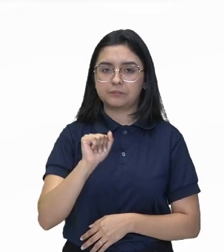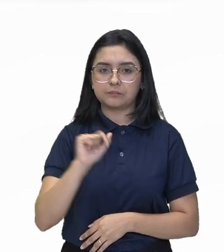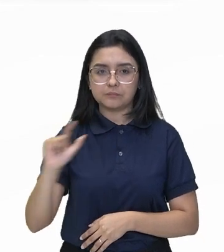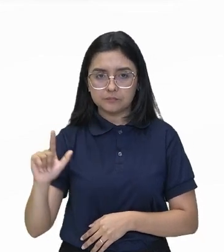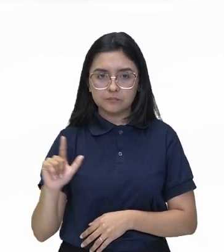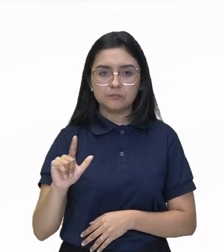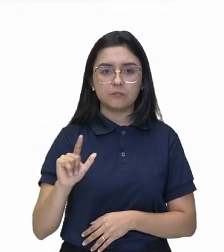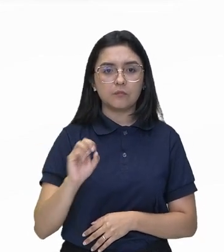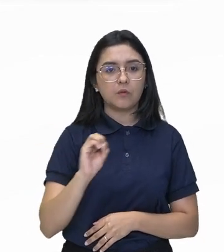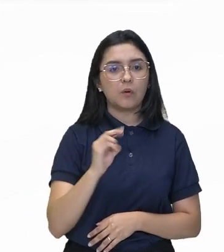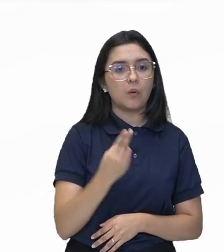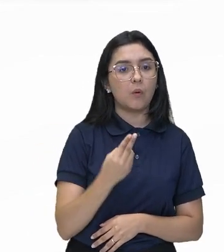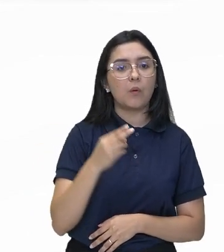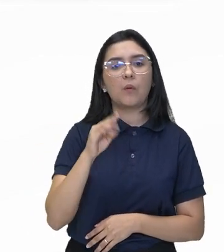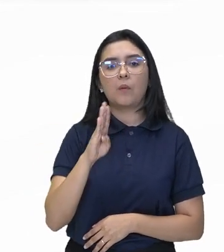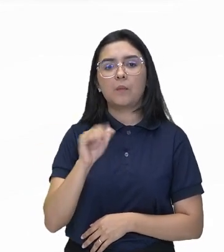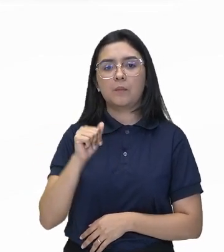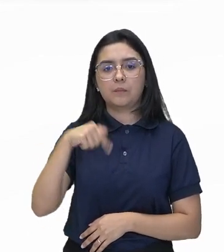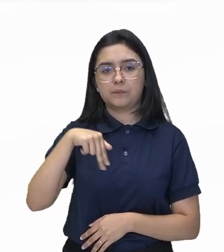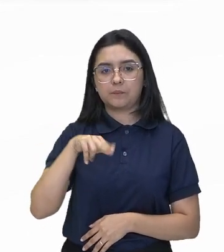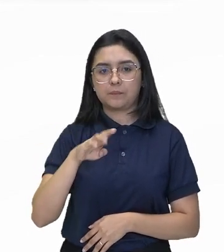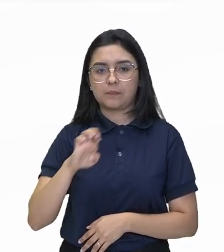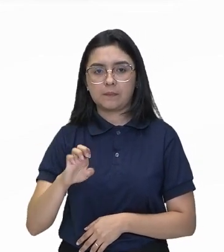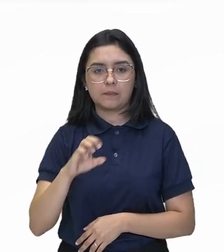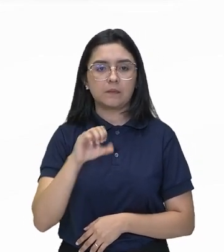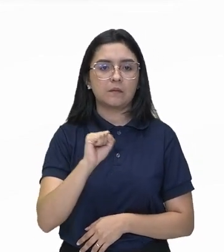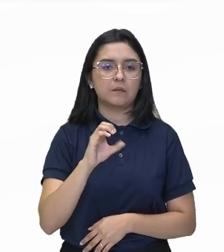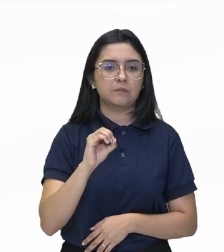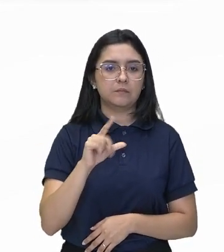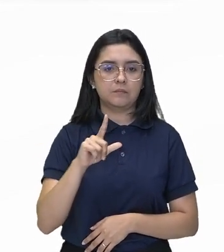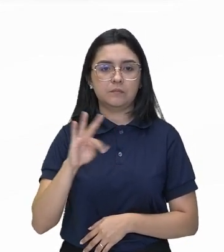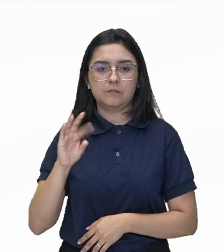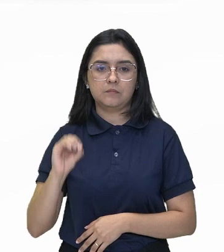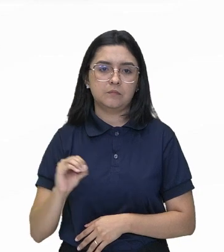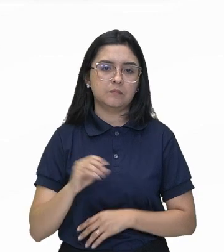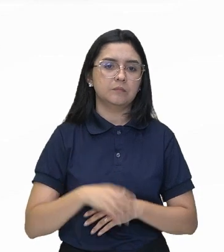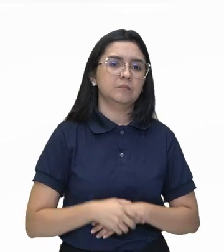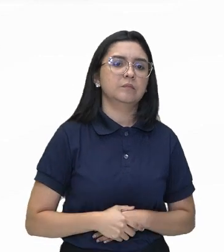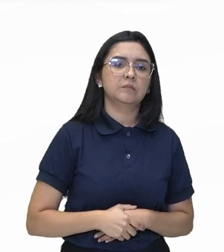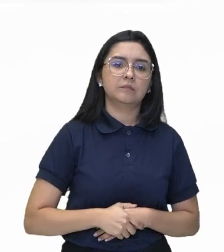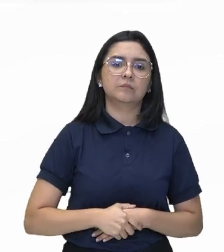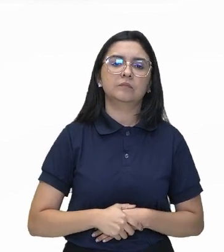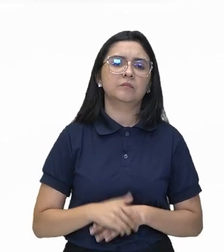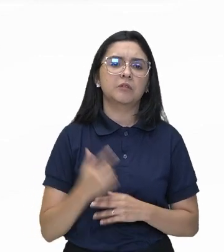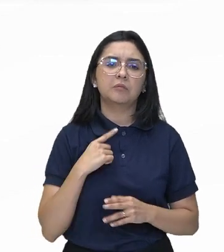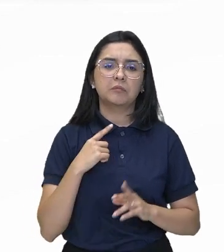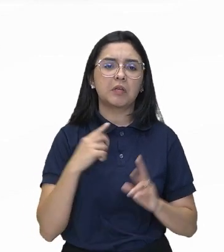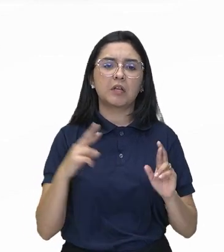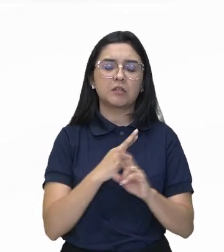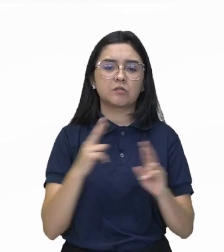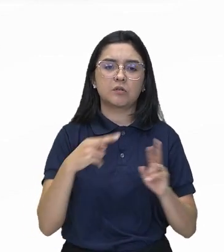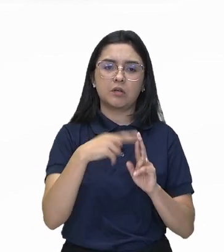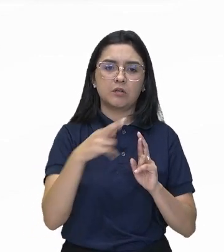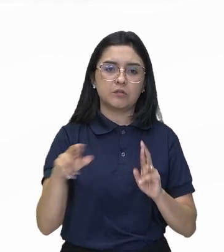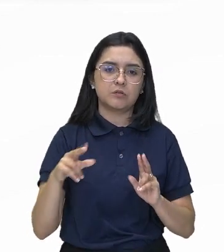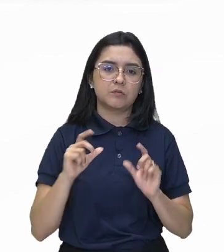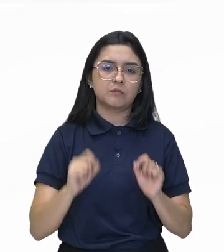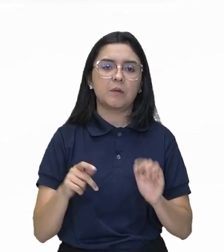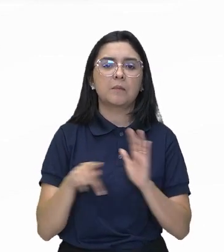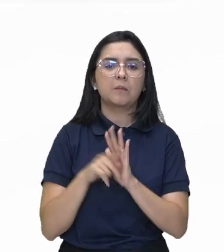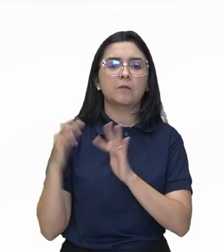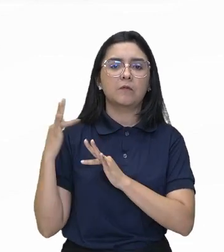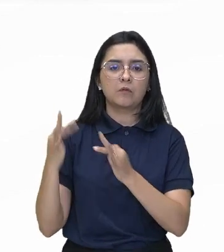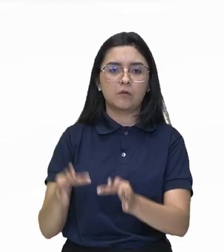rural não tem vínculo religioso e se associa ao folclore pernambucano. É